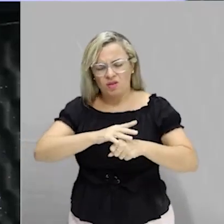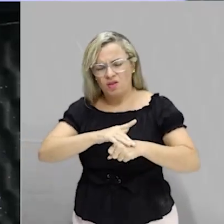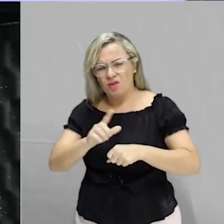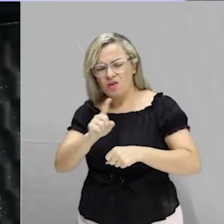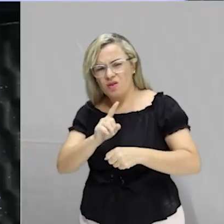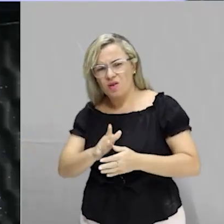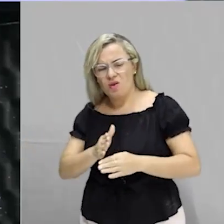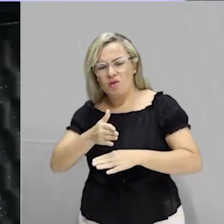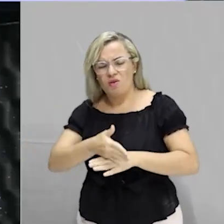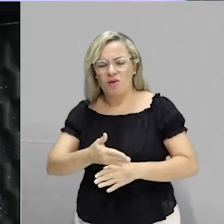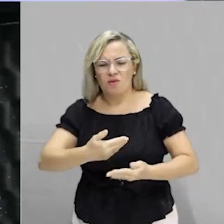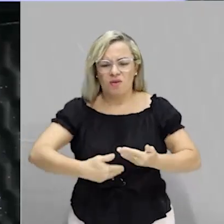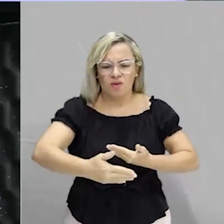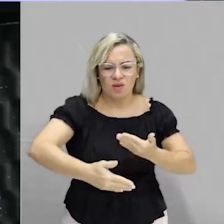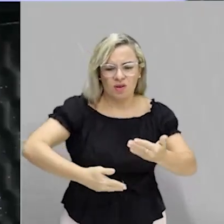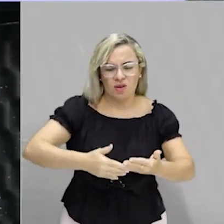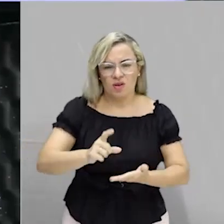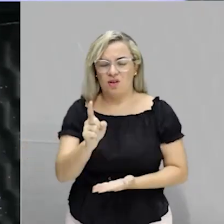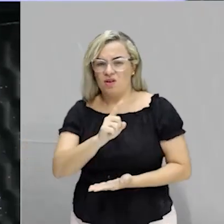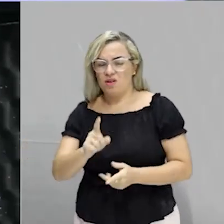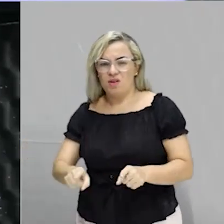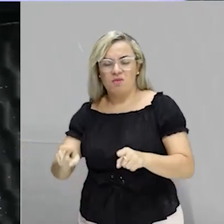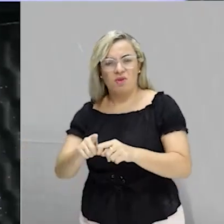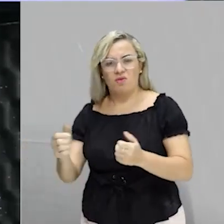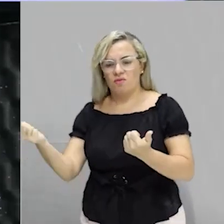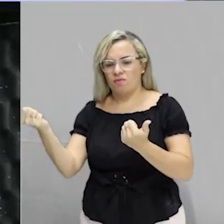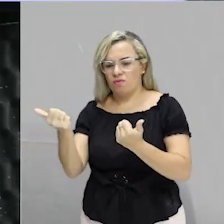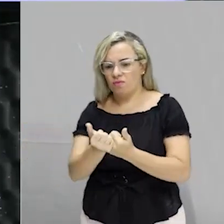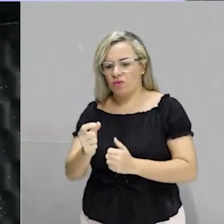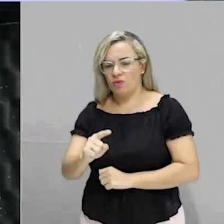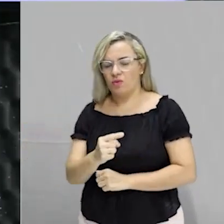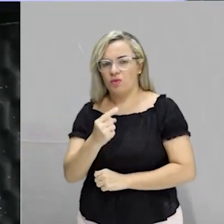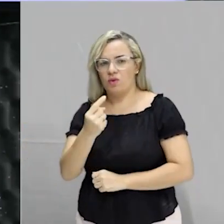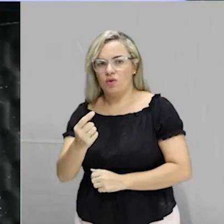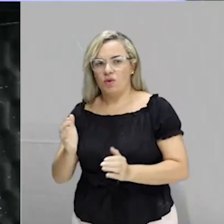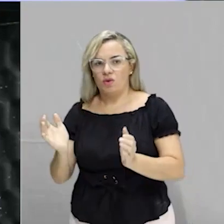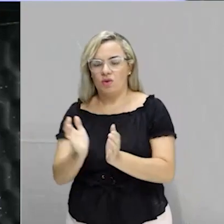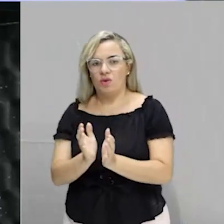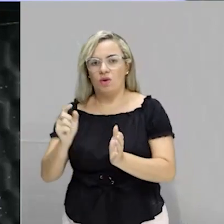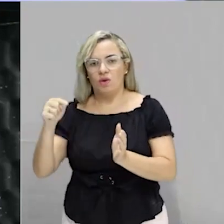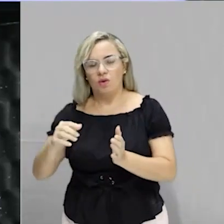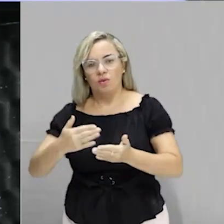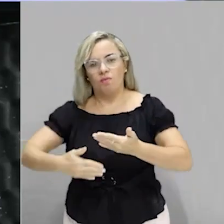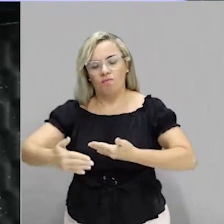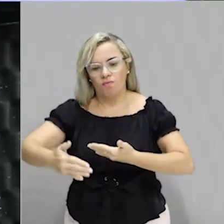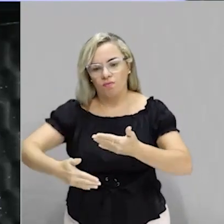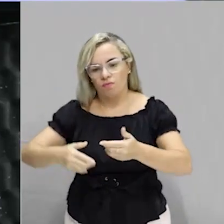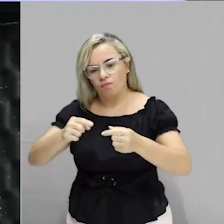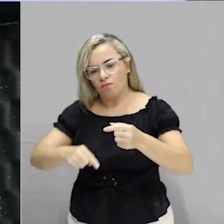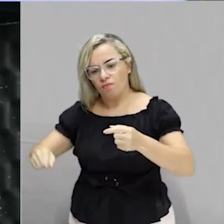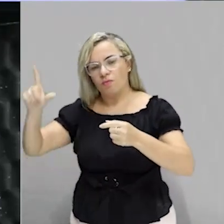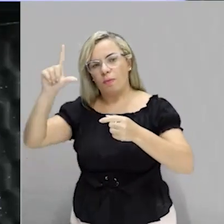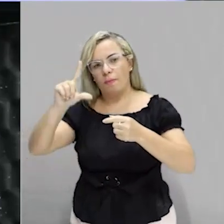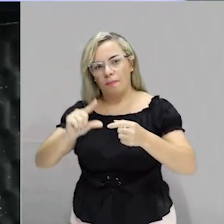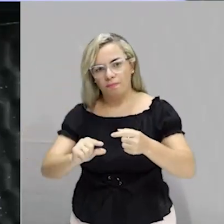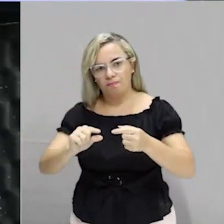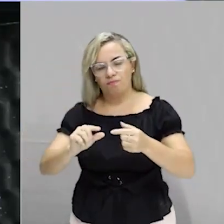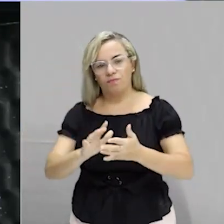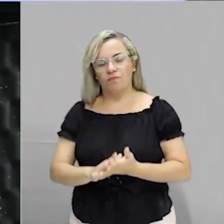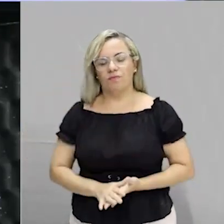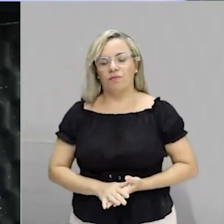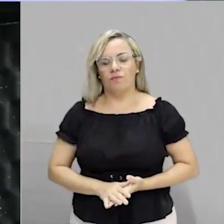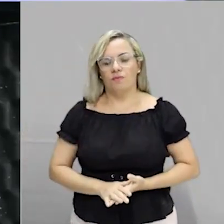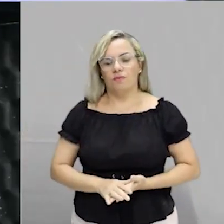e nem foi substituído, de forma que um dos 4 grupos de troca ficou reduzido.